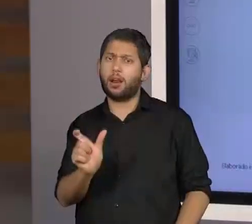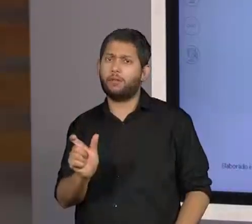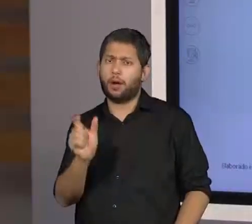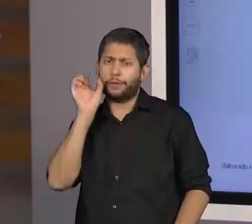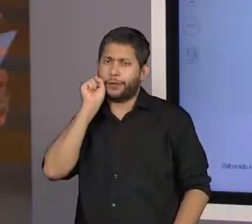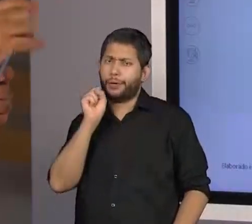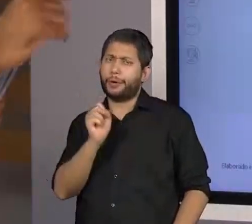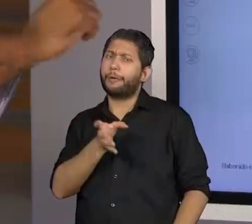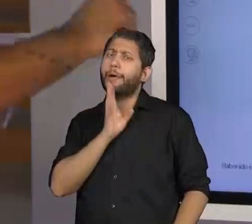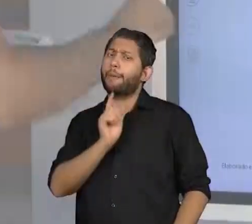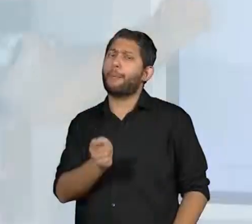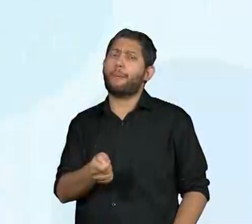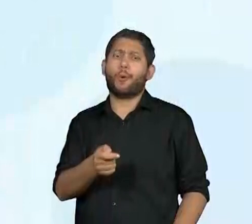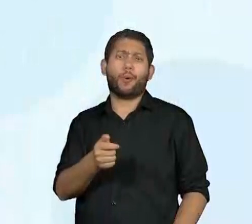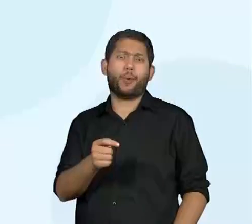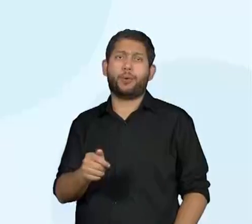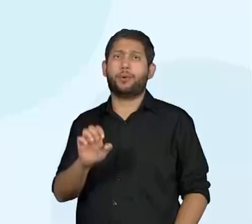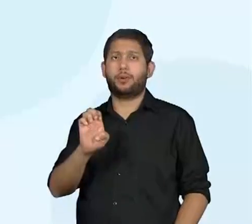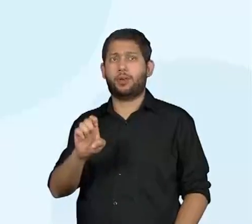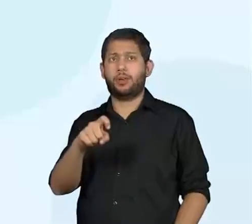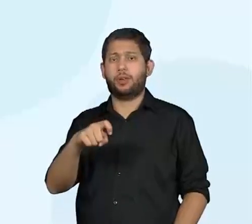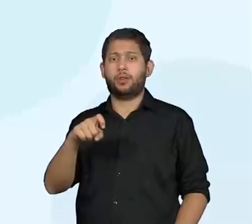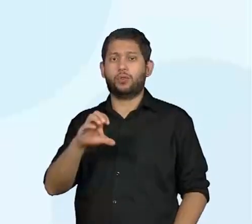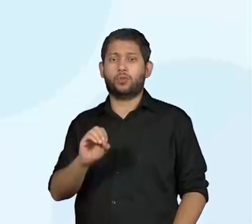exógenos. E eles